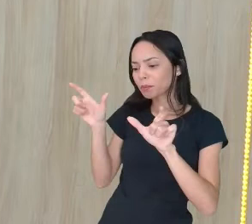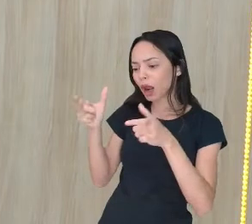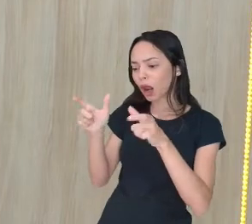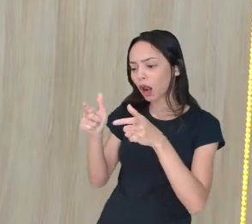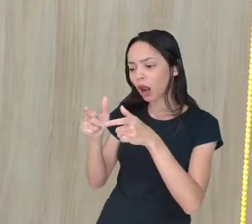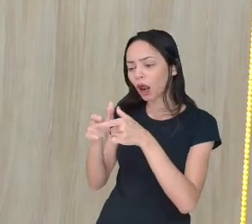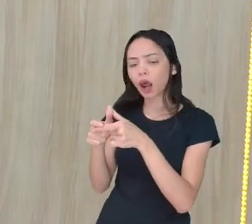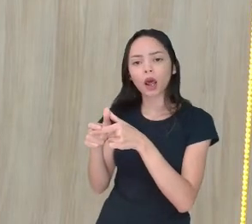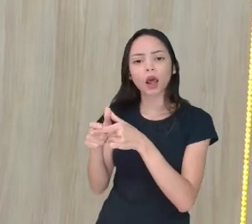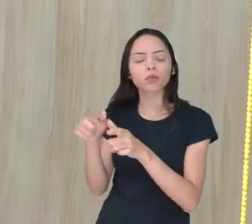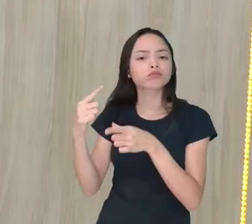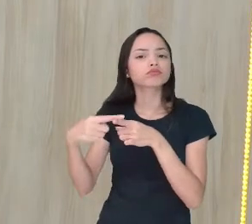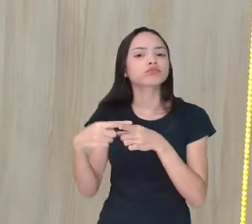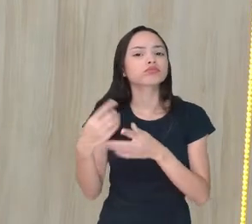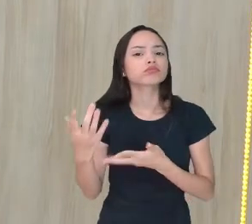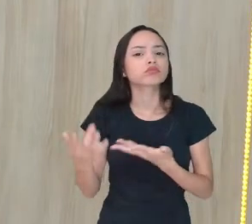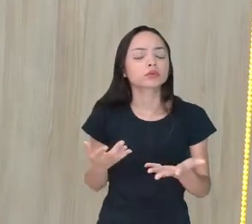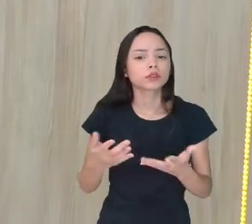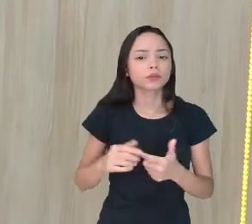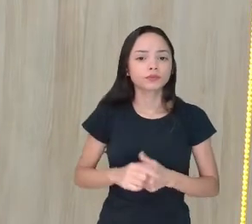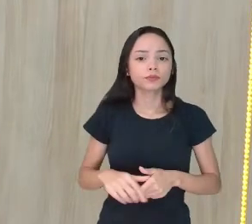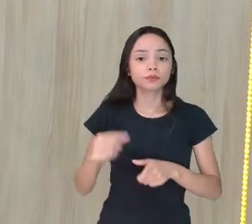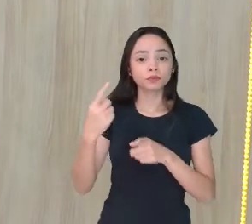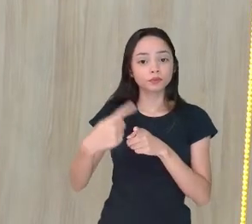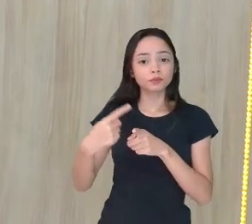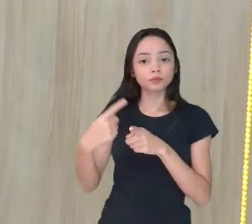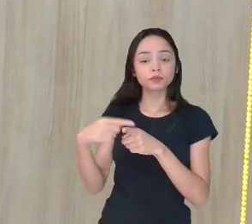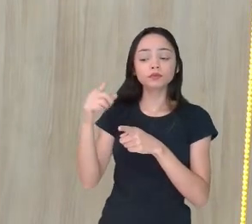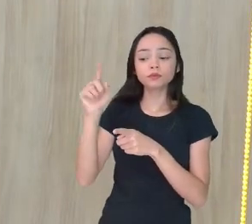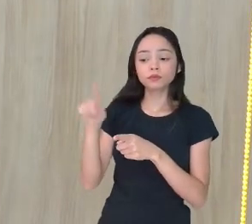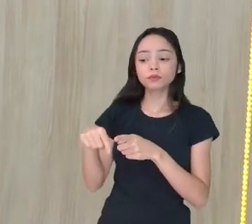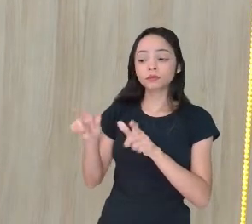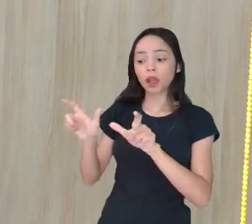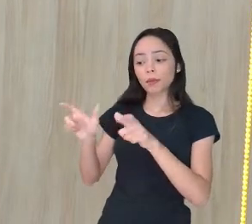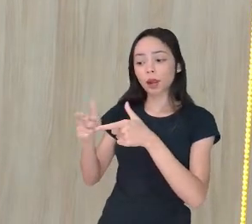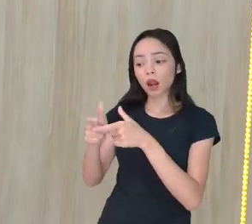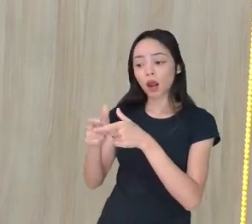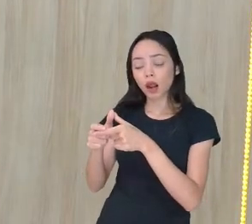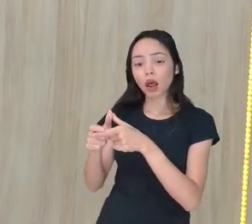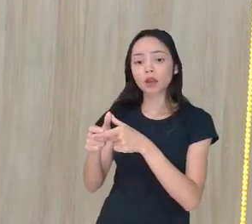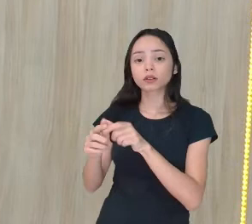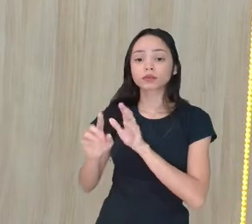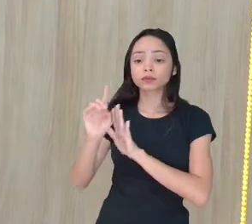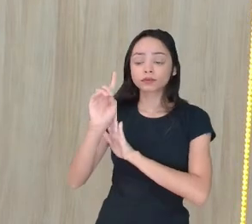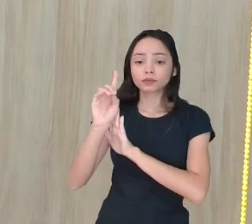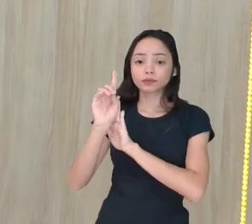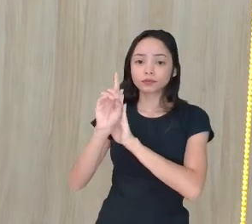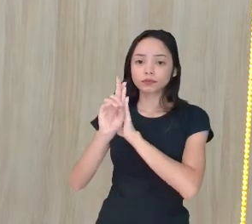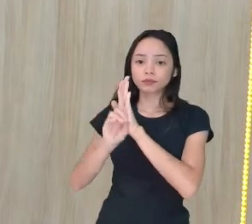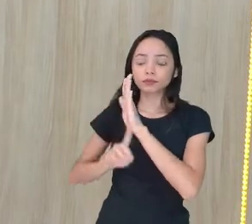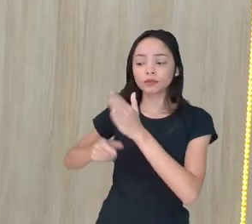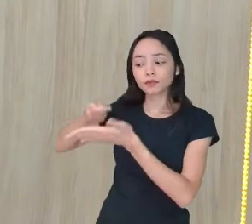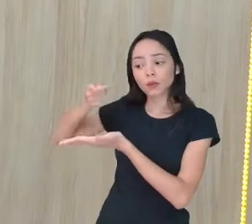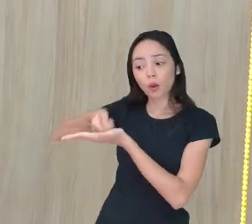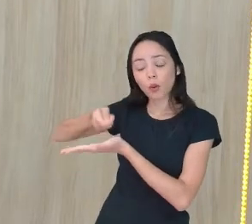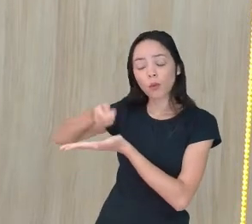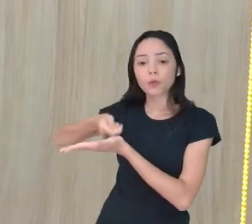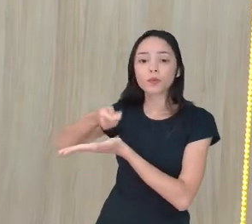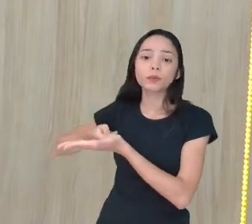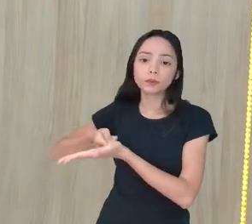Mas por quê? Porque são minoritários no que diz respeito à questão da obediência aos direitos